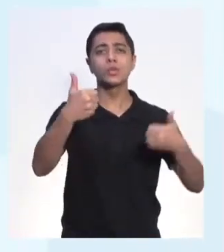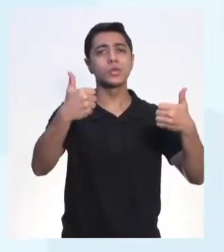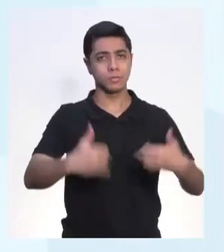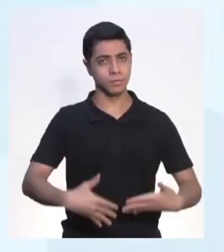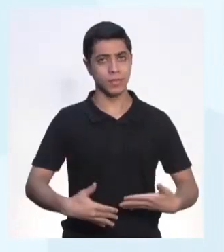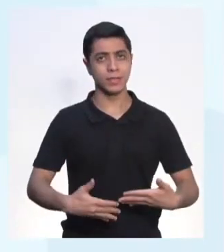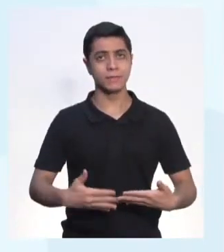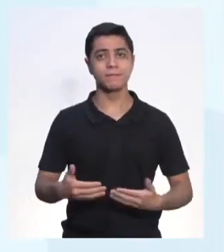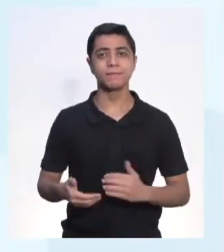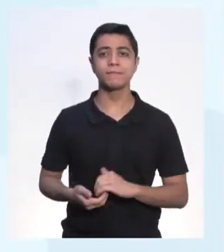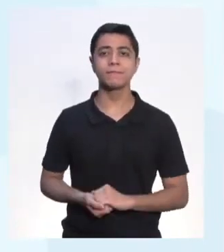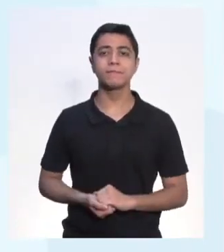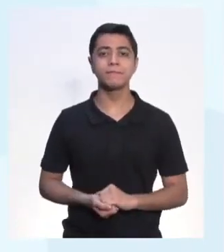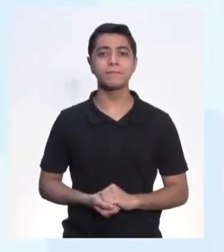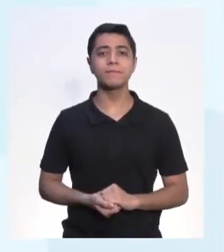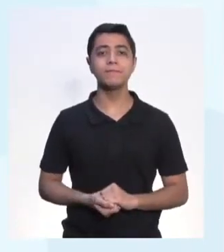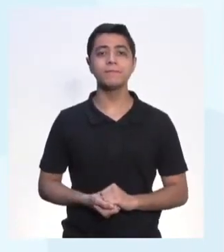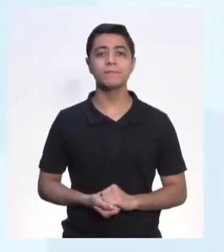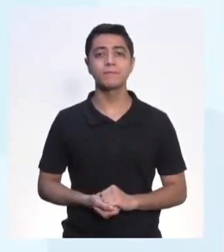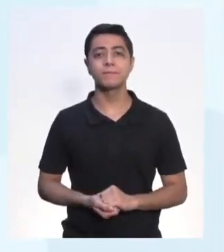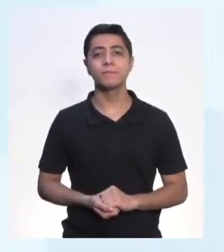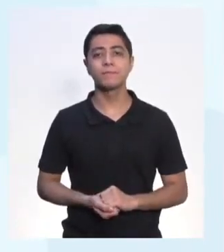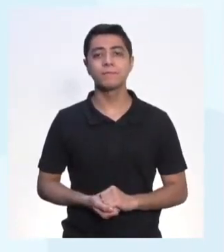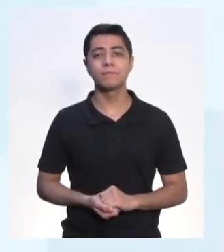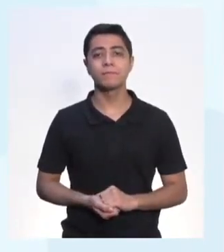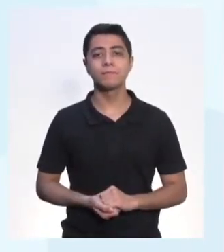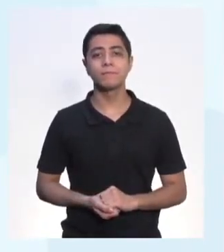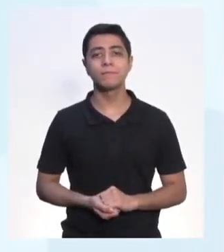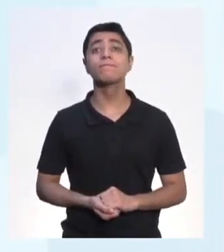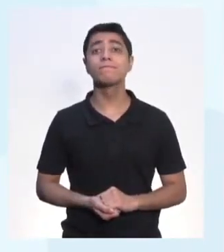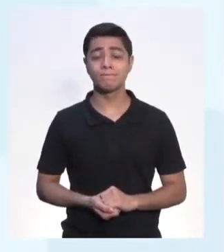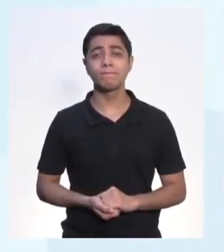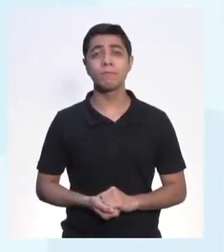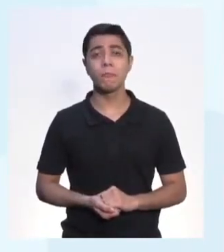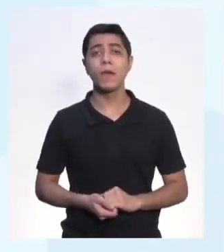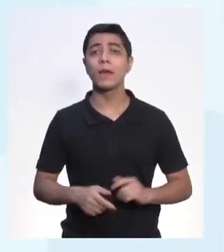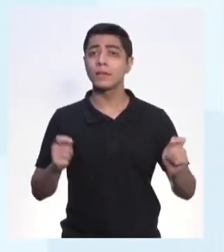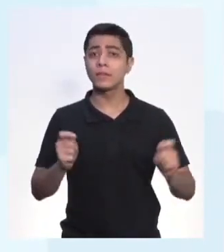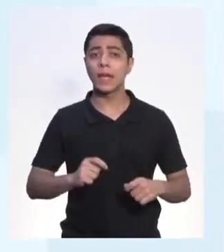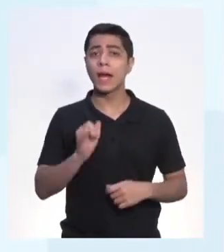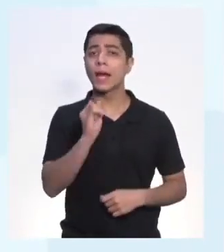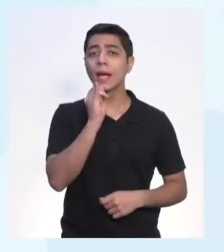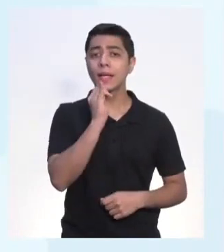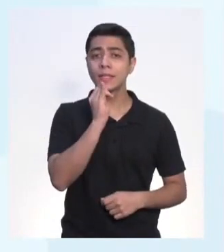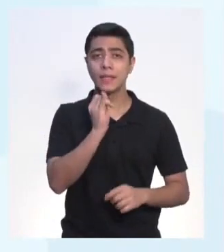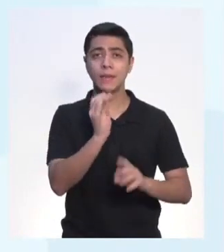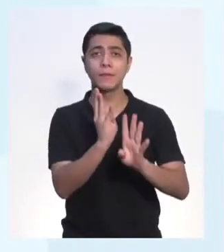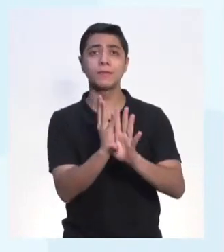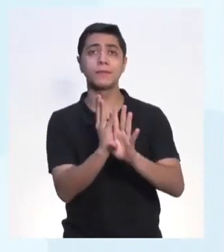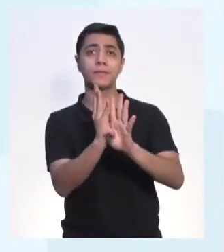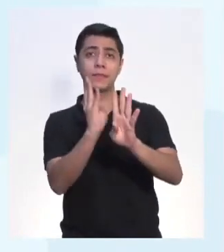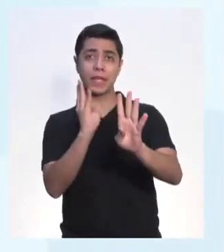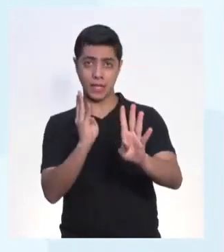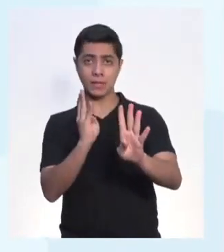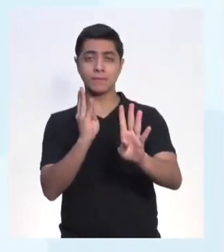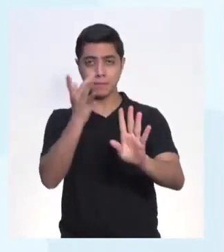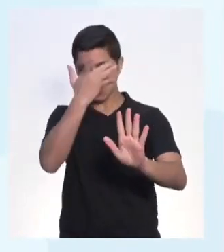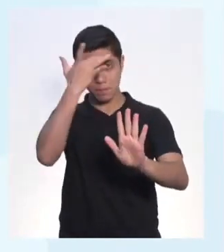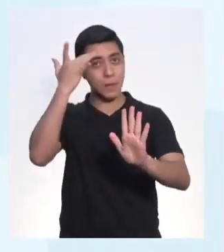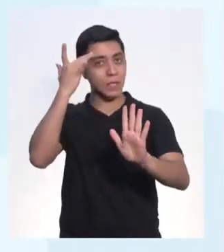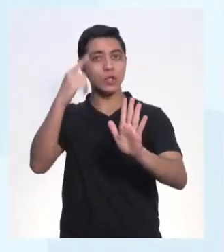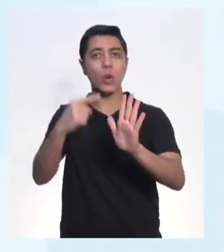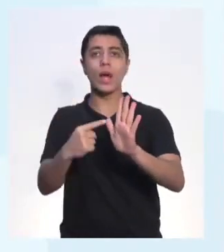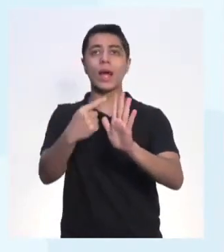quantas maneiras diferentes poderemos formar filas com 5